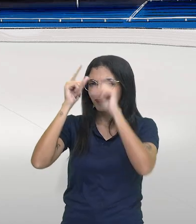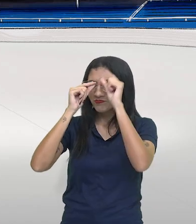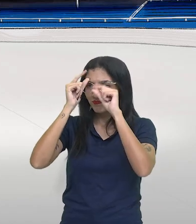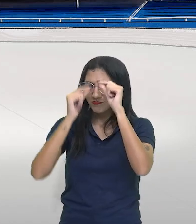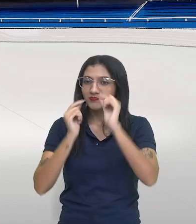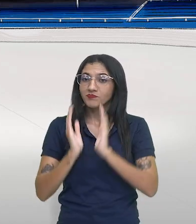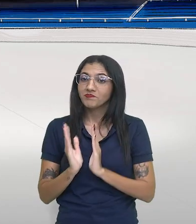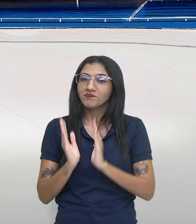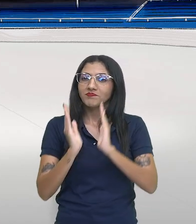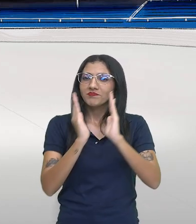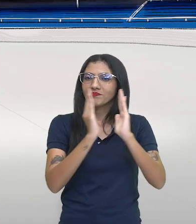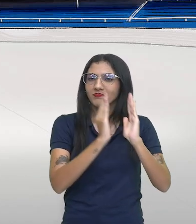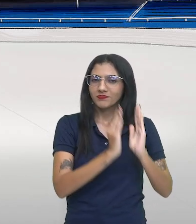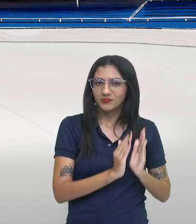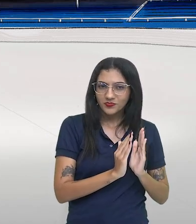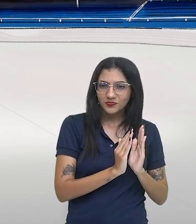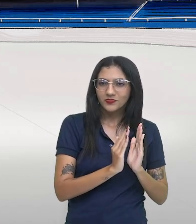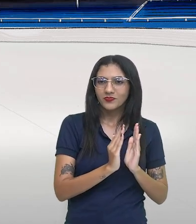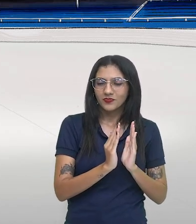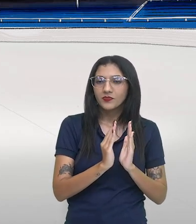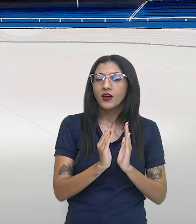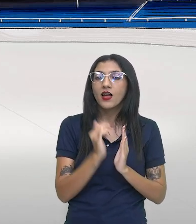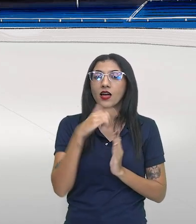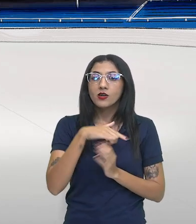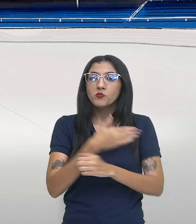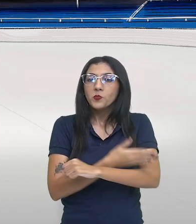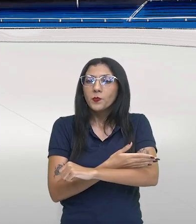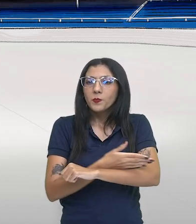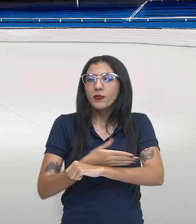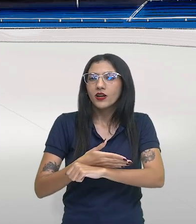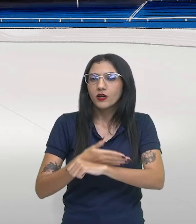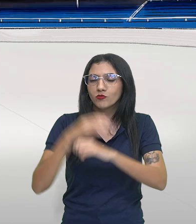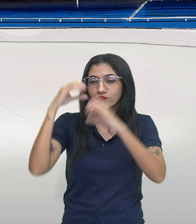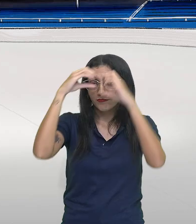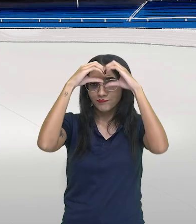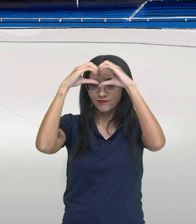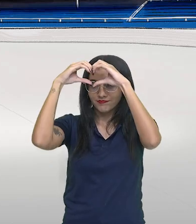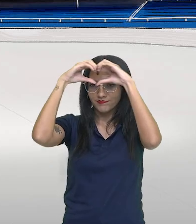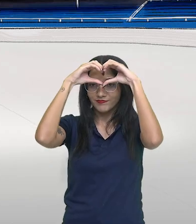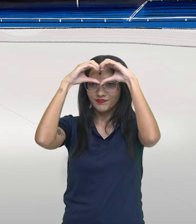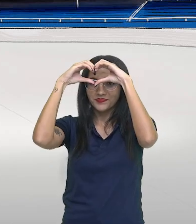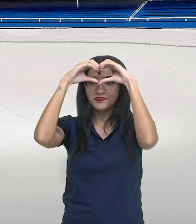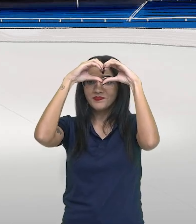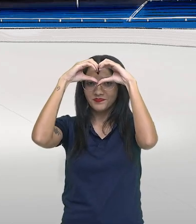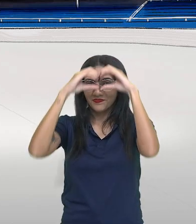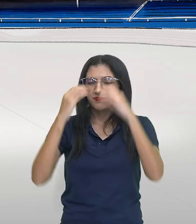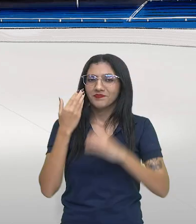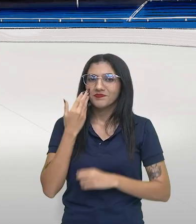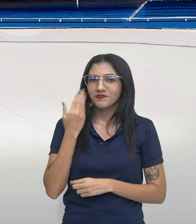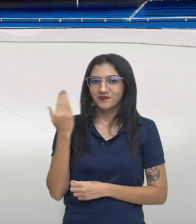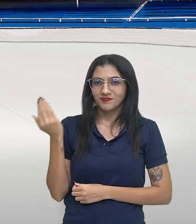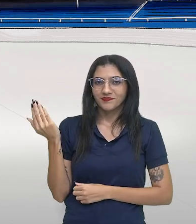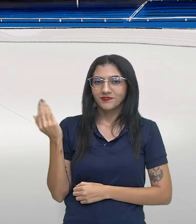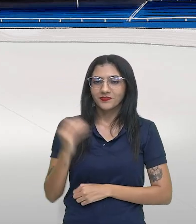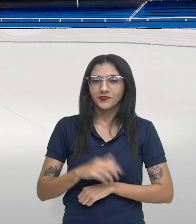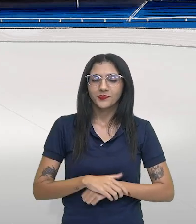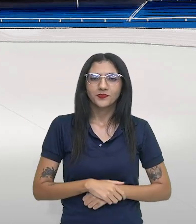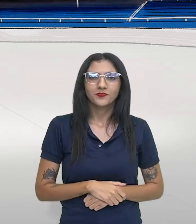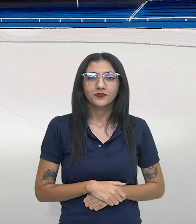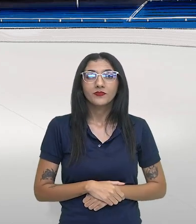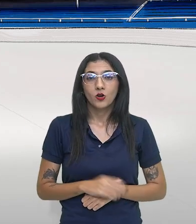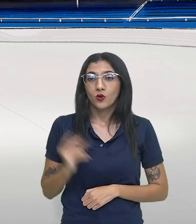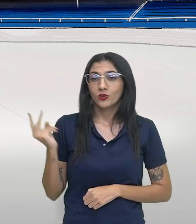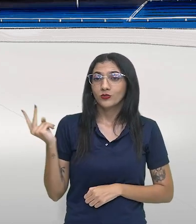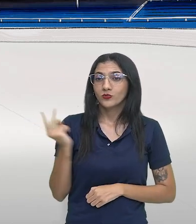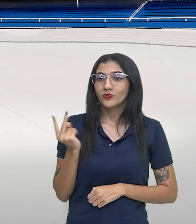e nós temos ali também o garantido, que é o boi branco, que tem o coração na testa. Eles